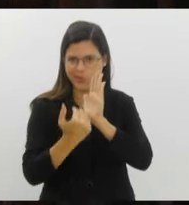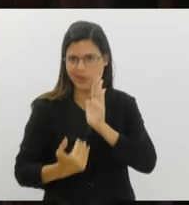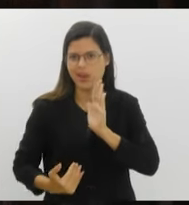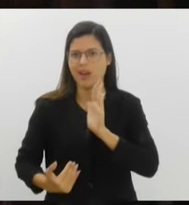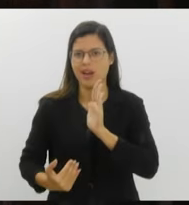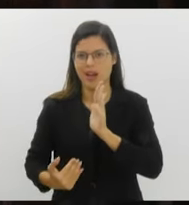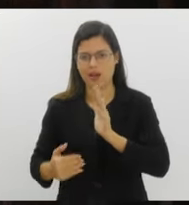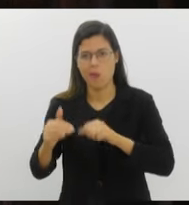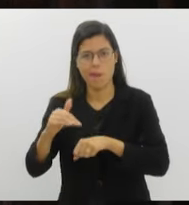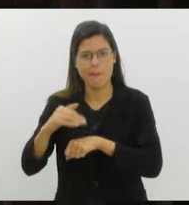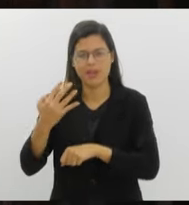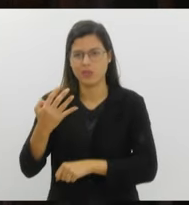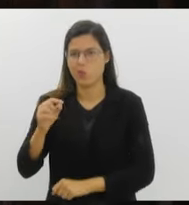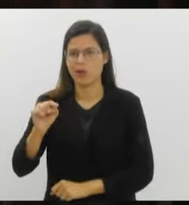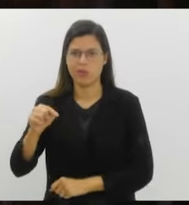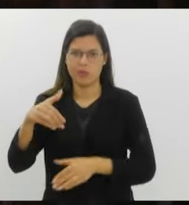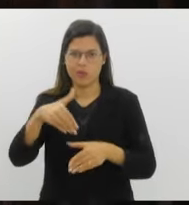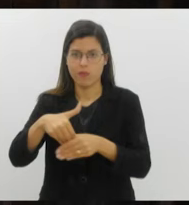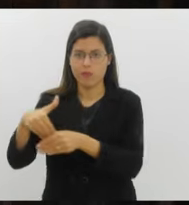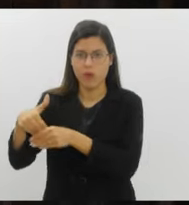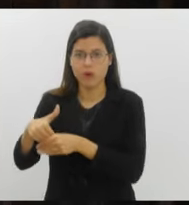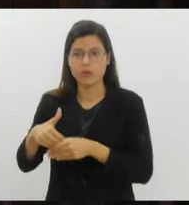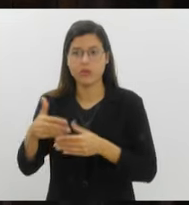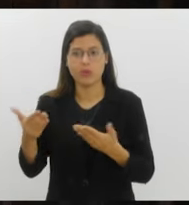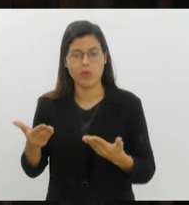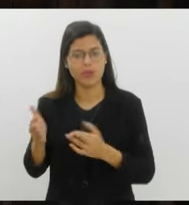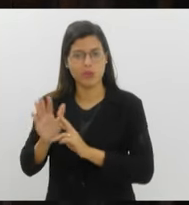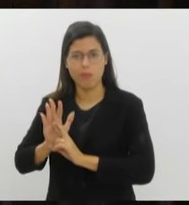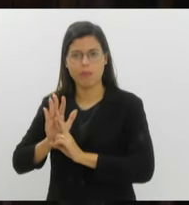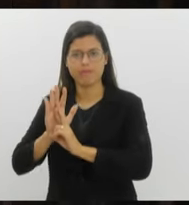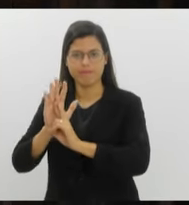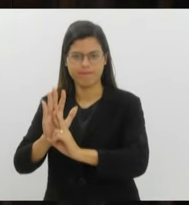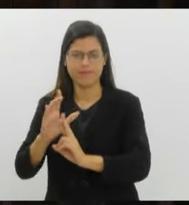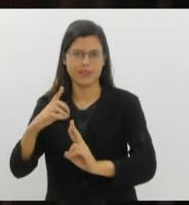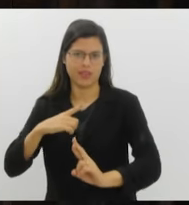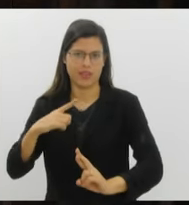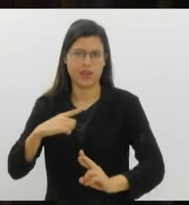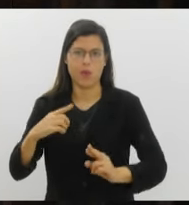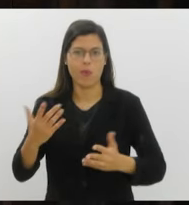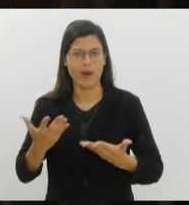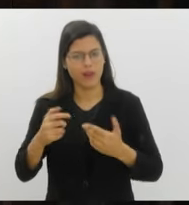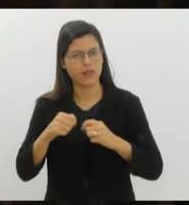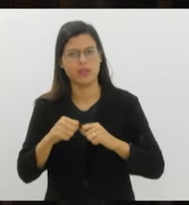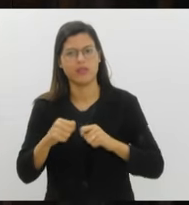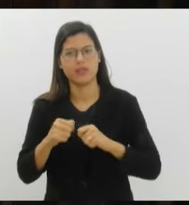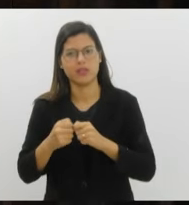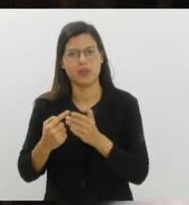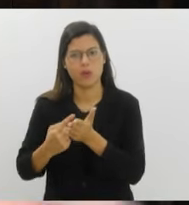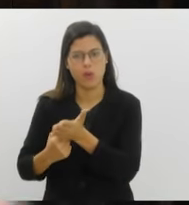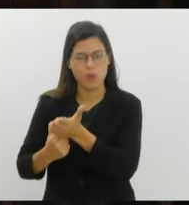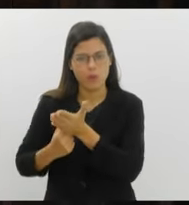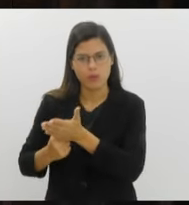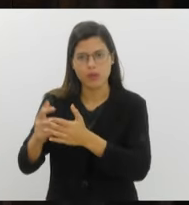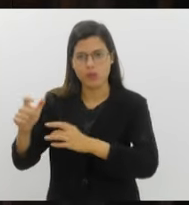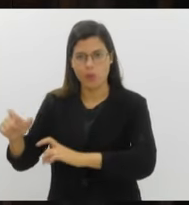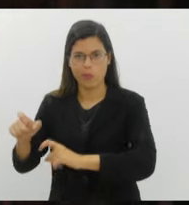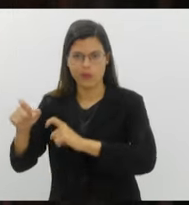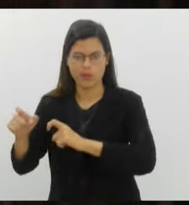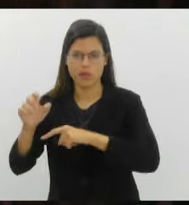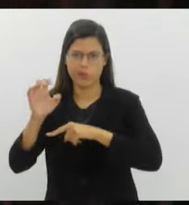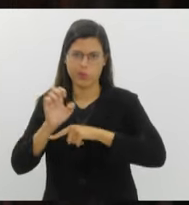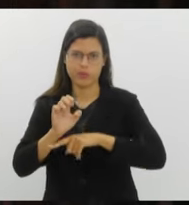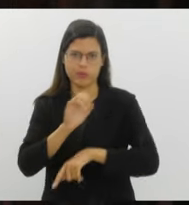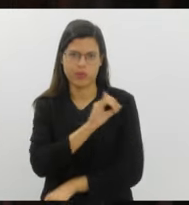também se encontra sem uma representatividade direta, e é isso que eu quero fazer. Compromisso com todo o interior do Estado, mas